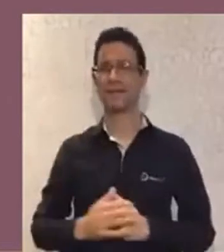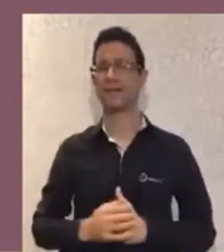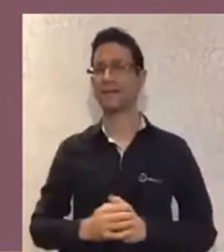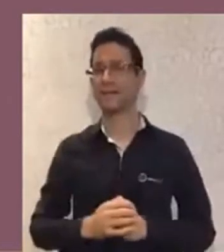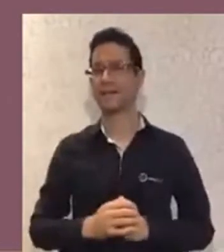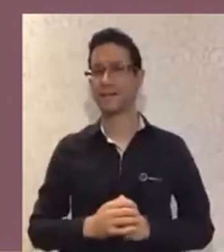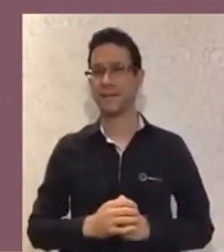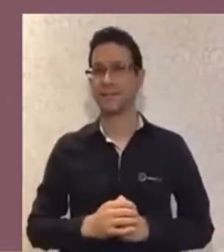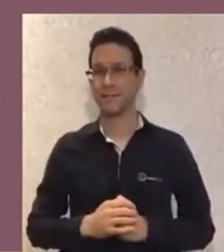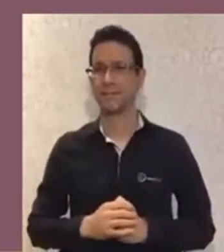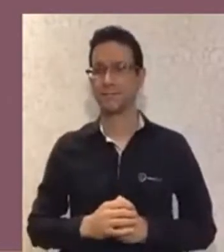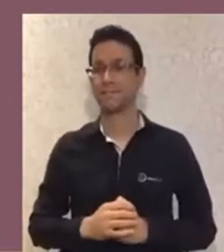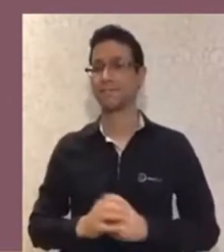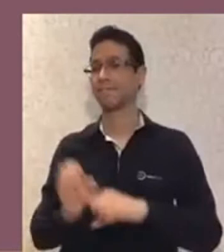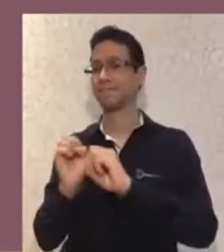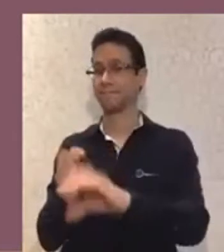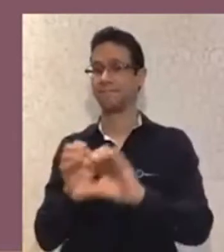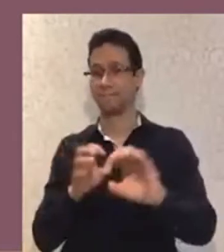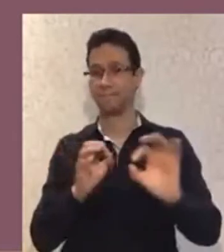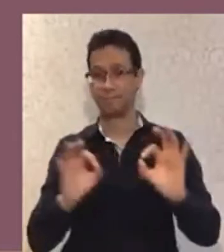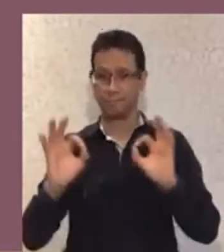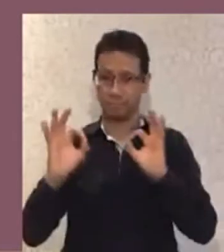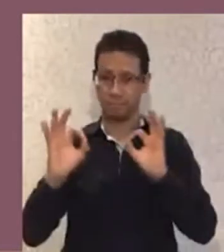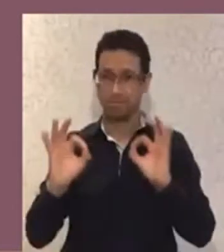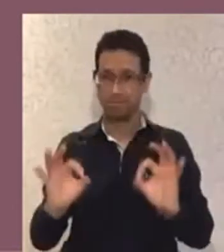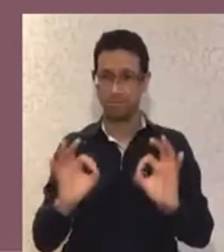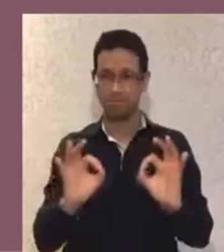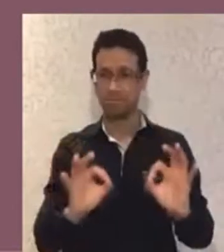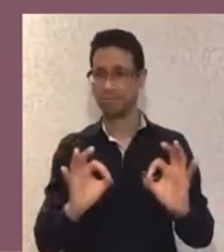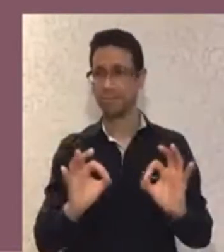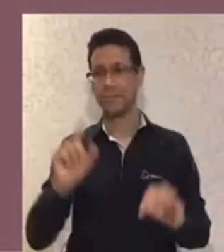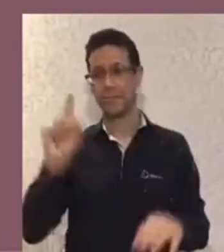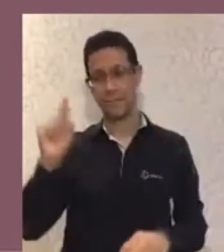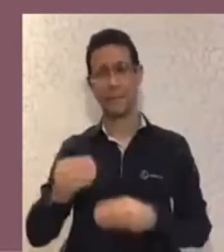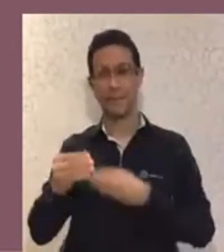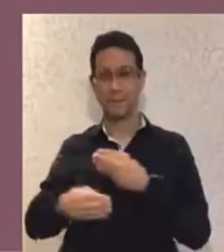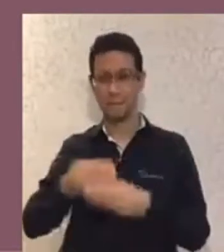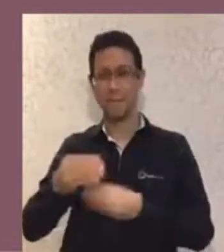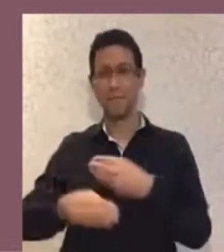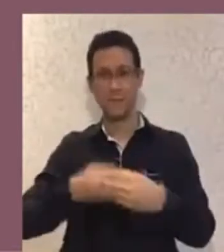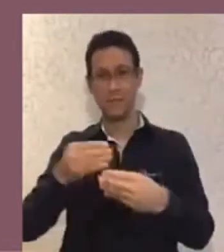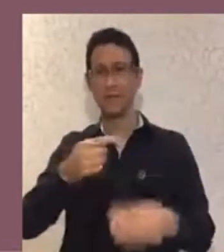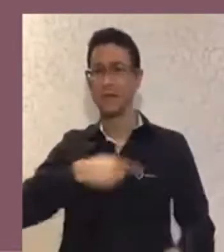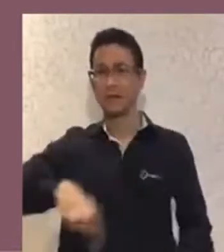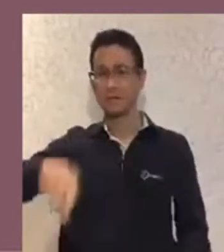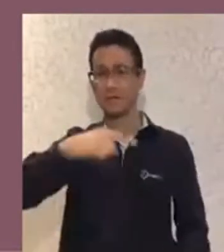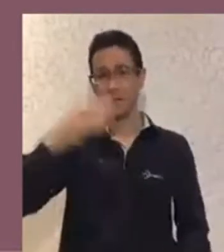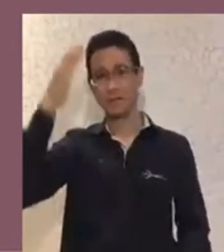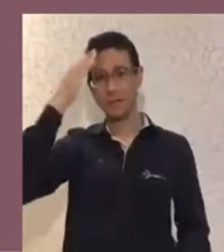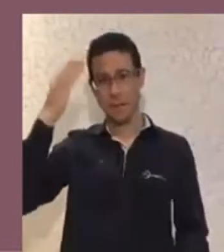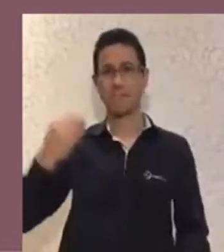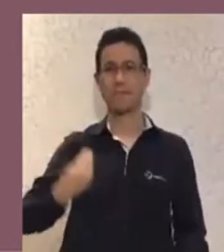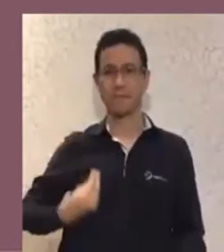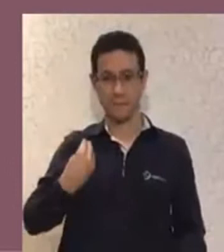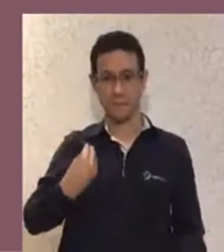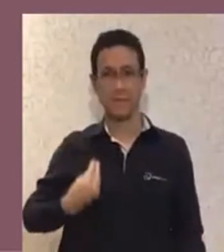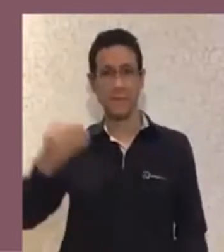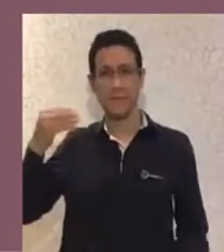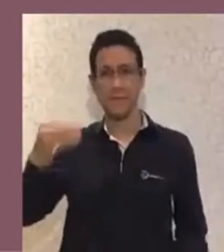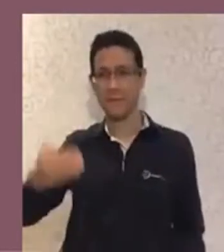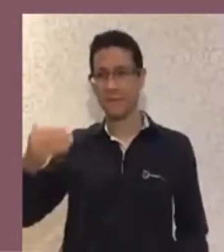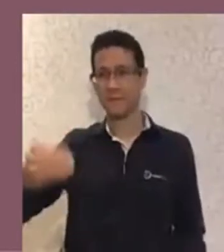A educação, certamente, é um processo, né? A gente repete a vida inteira como educador, um